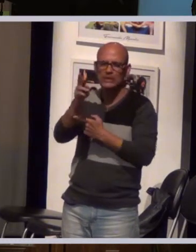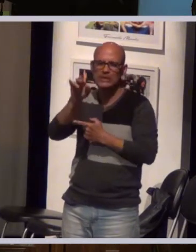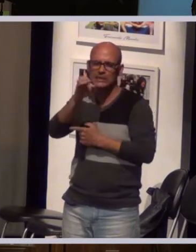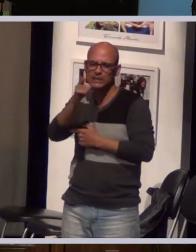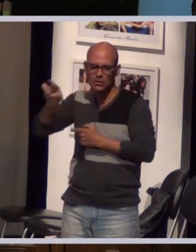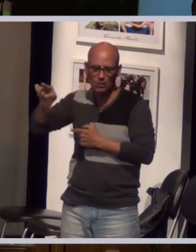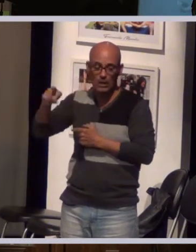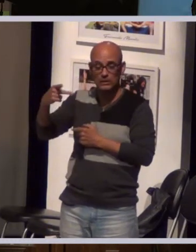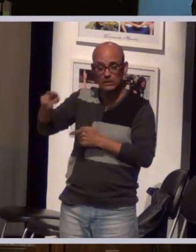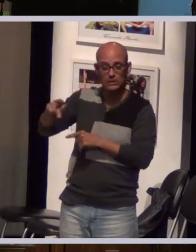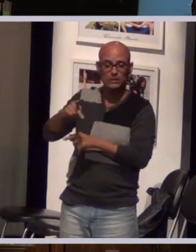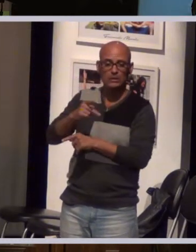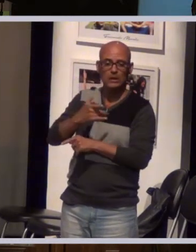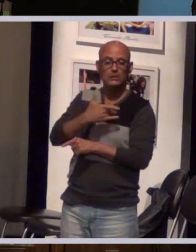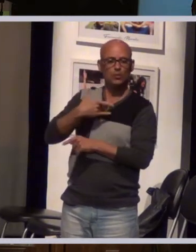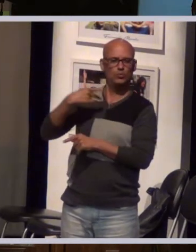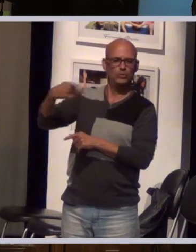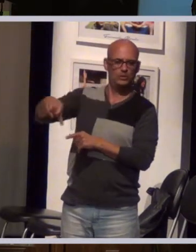indivíduo,